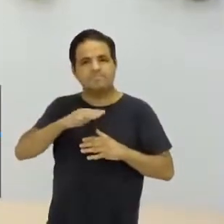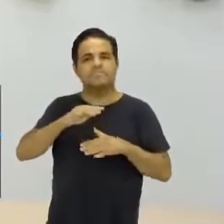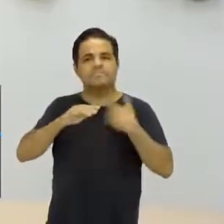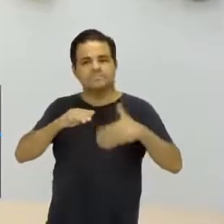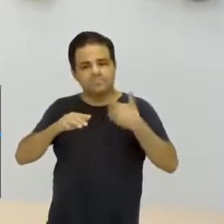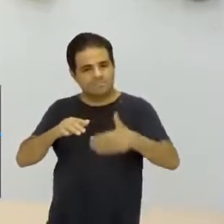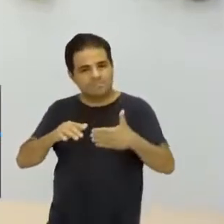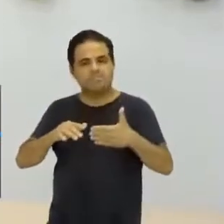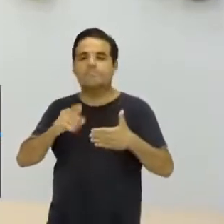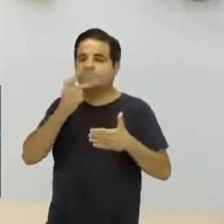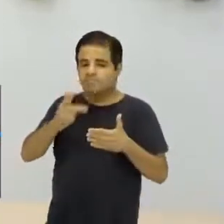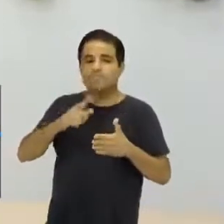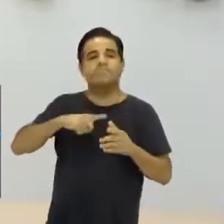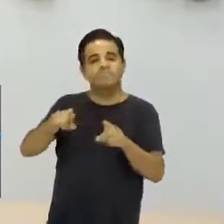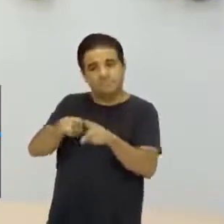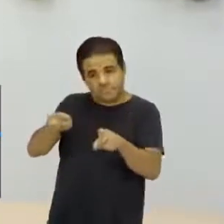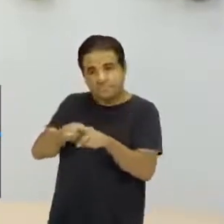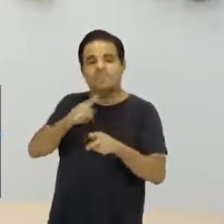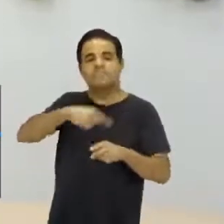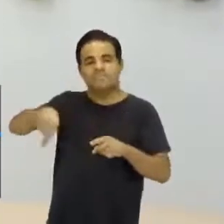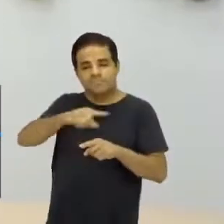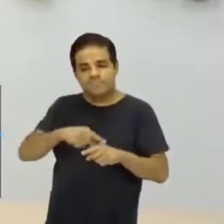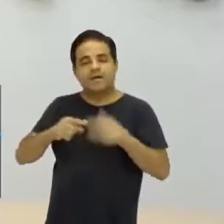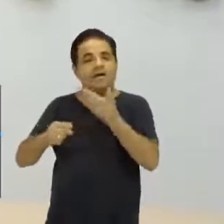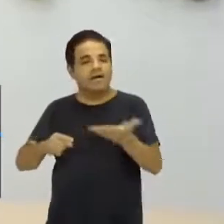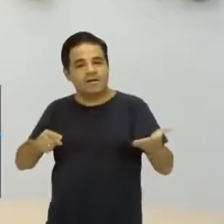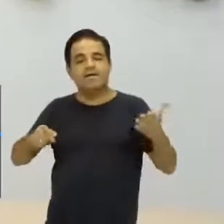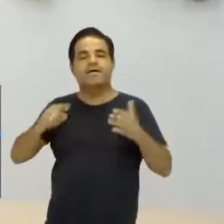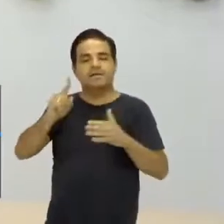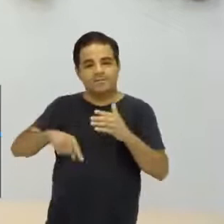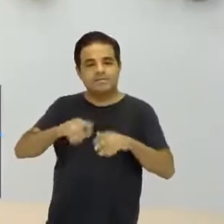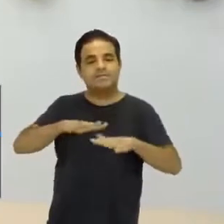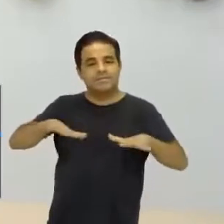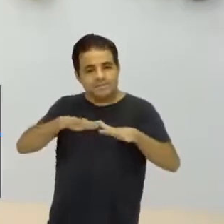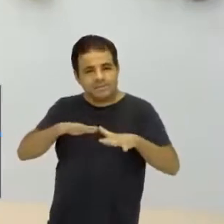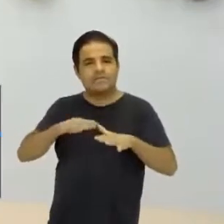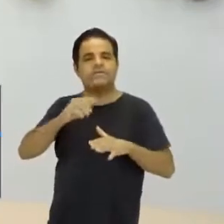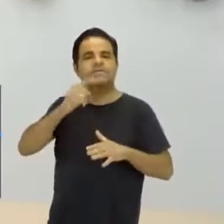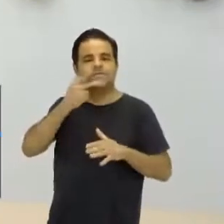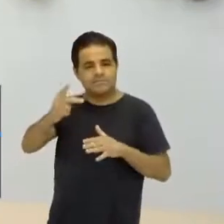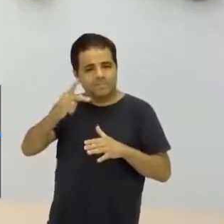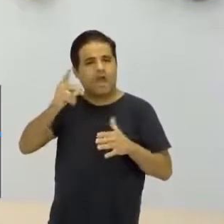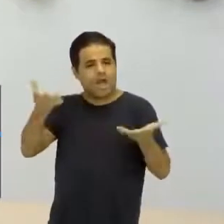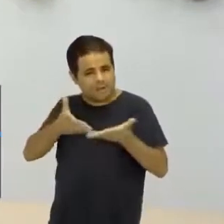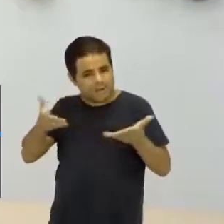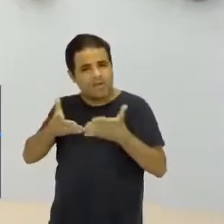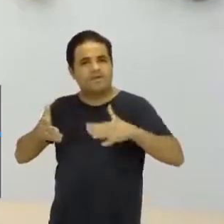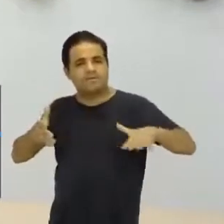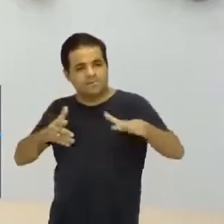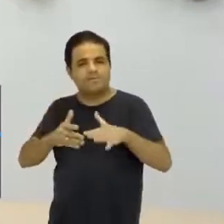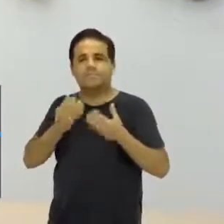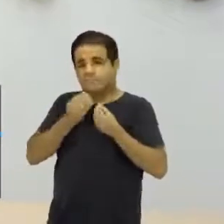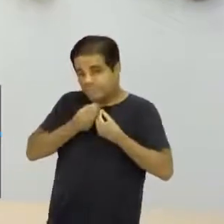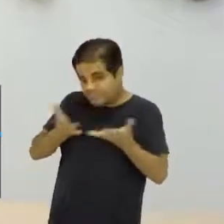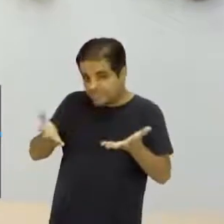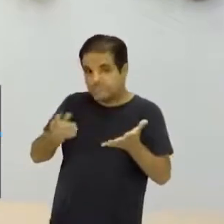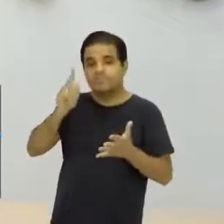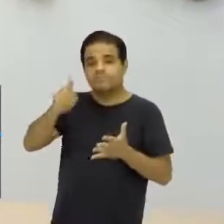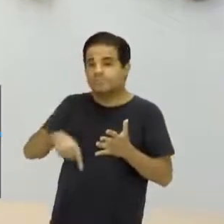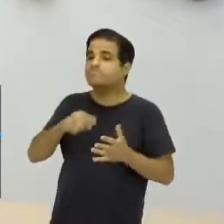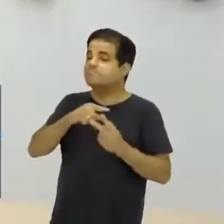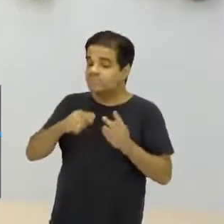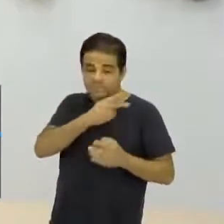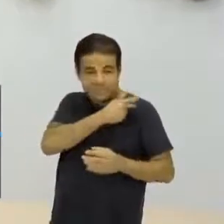aí uma diminuição também das garantias civis e dos direitos. Agora, para vocês, vamos falar